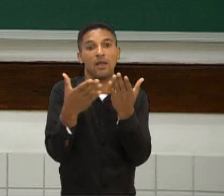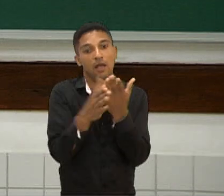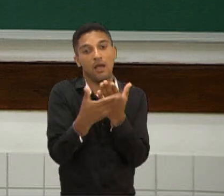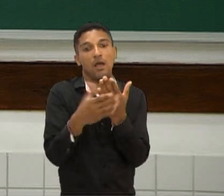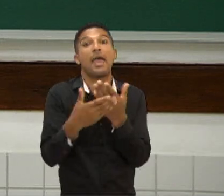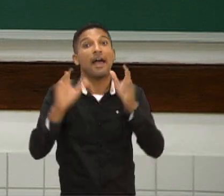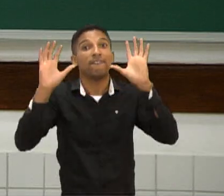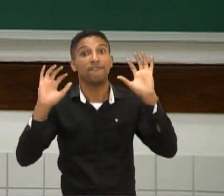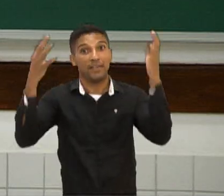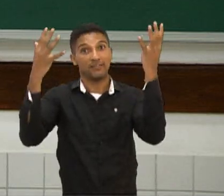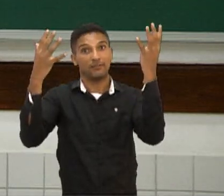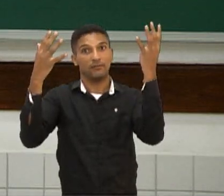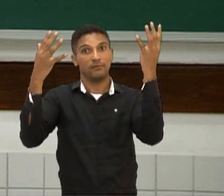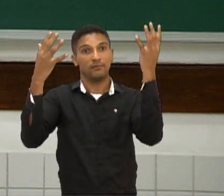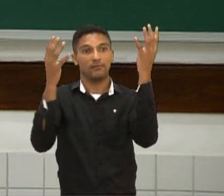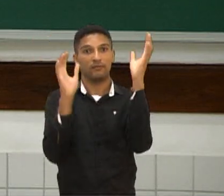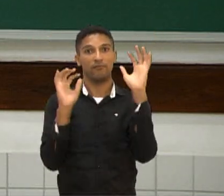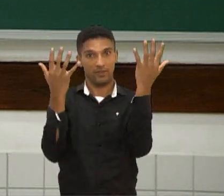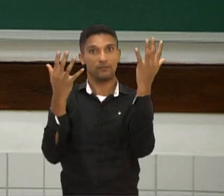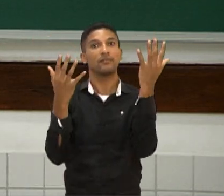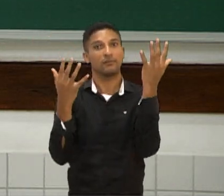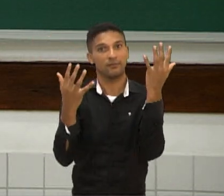nós vamos estudar agora.